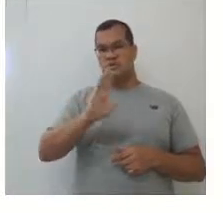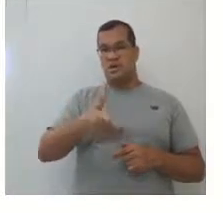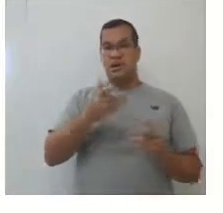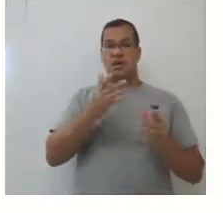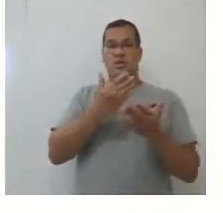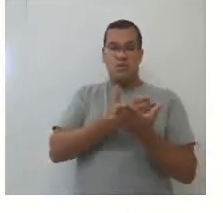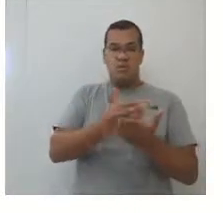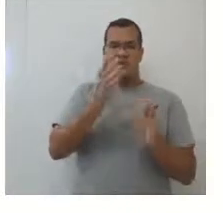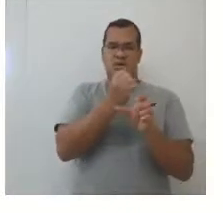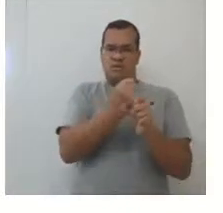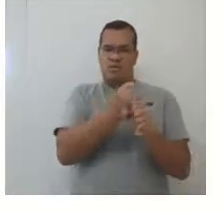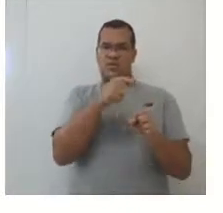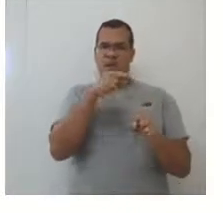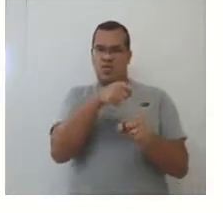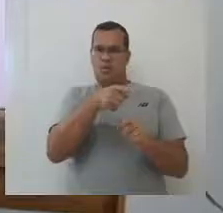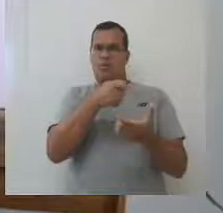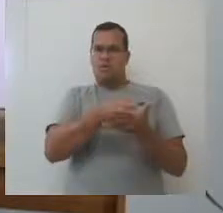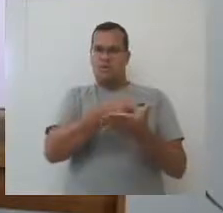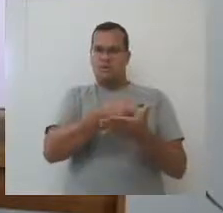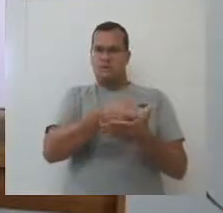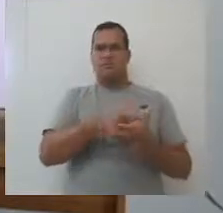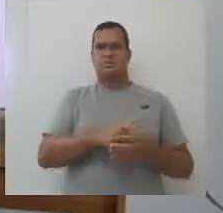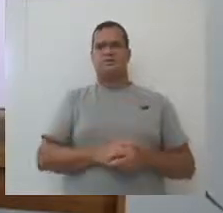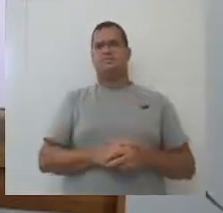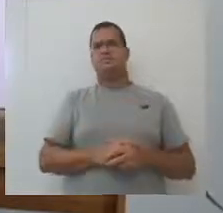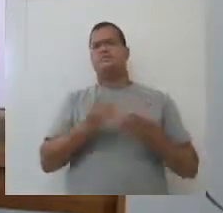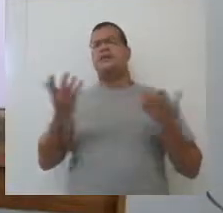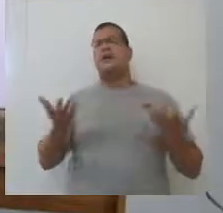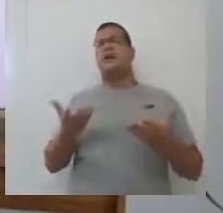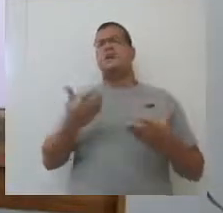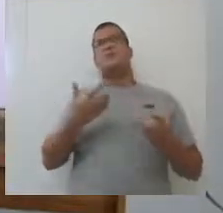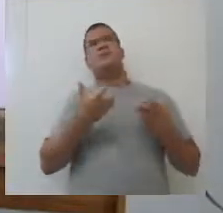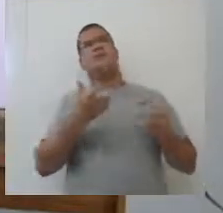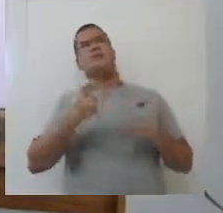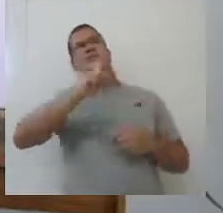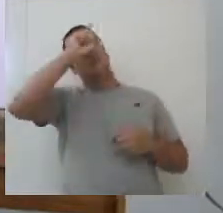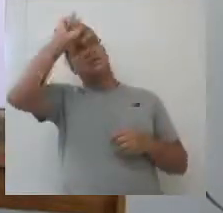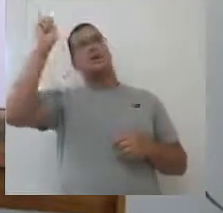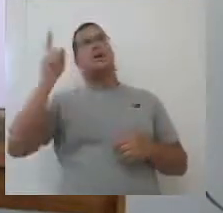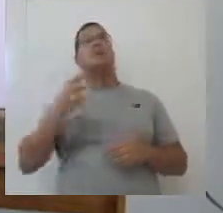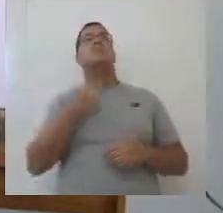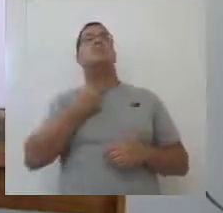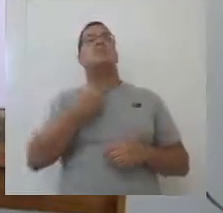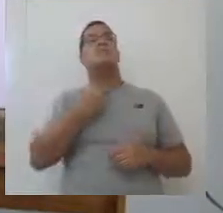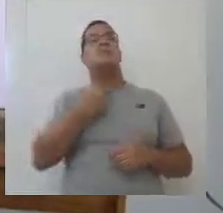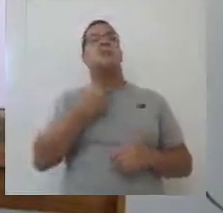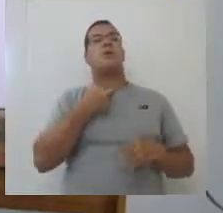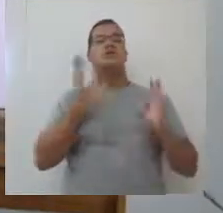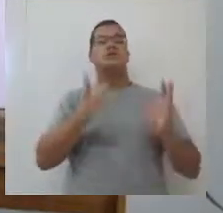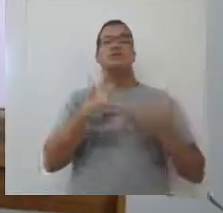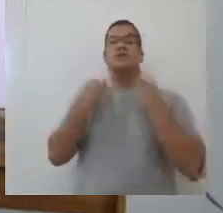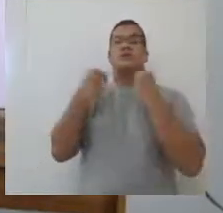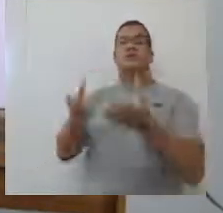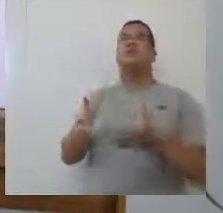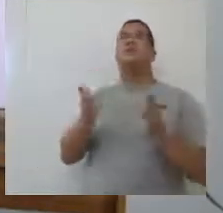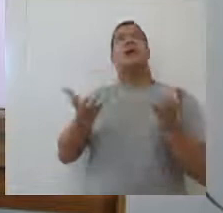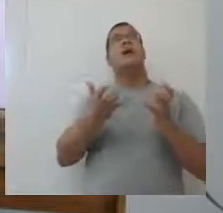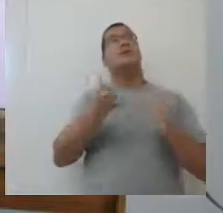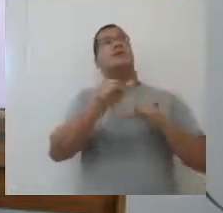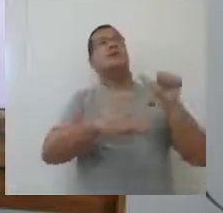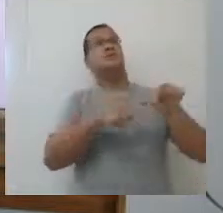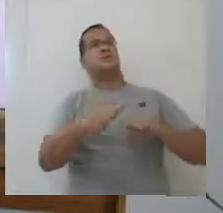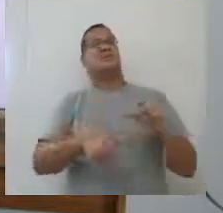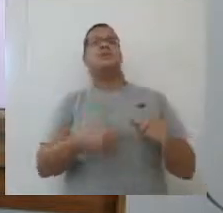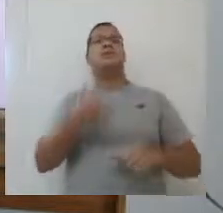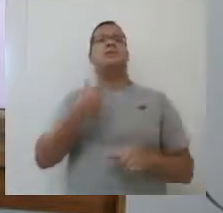uma condição. Tu já vai ter uma condição na história. Ah, mas eu quero inventar. Não pode, monstro. Ele já tá te dando. Não, mas eu queria mudar,